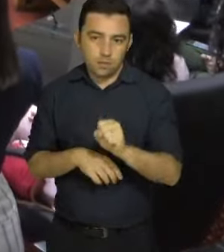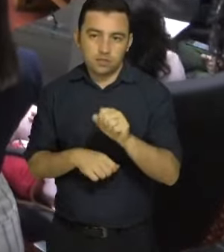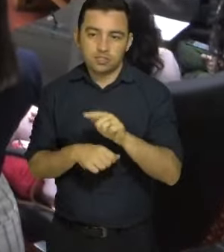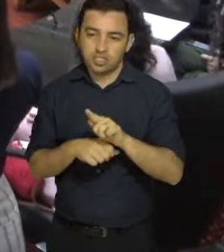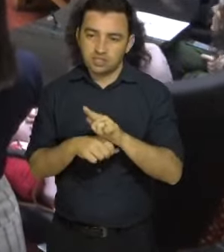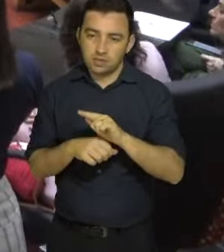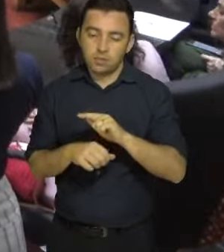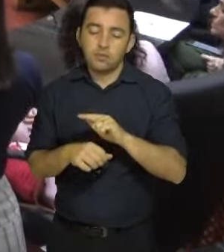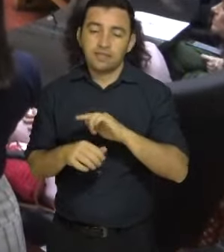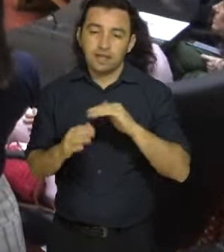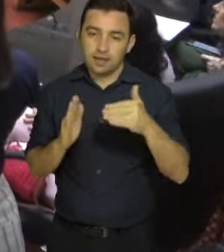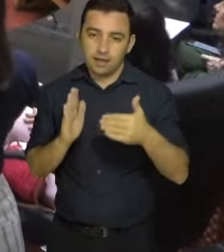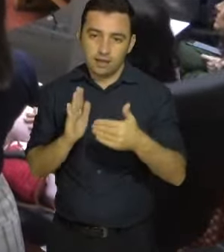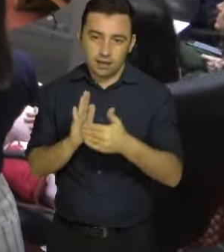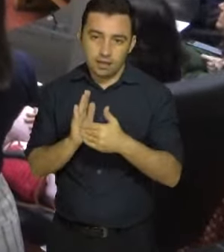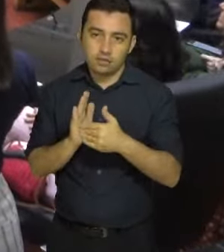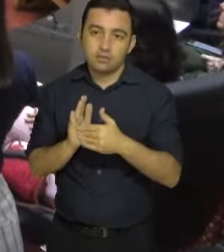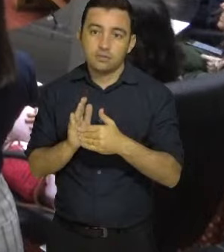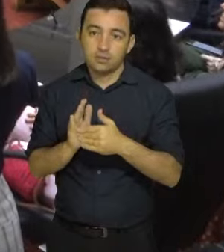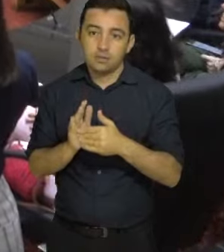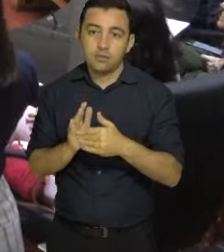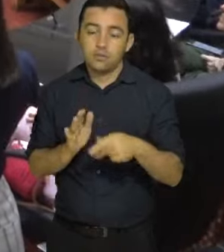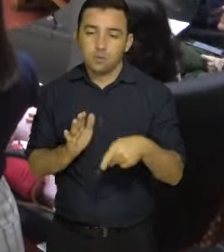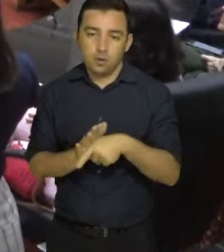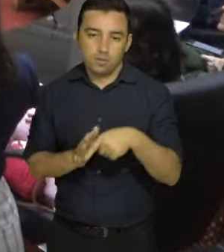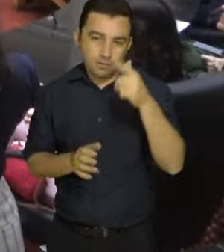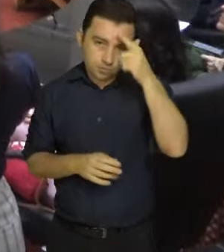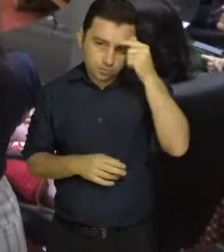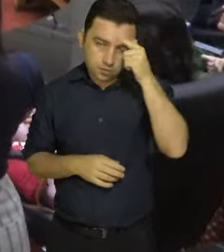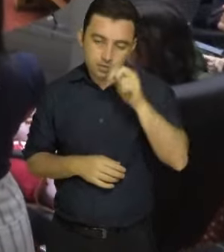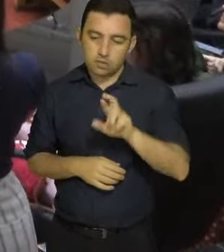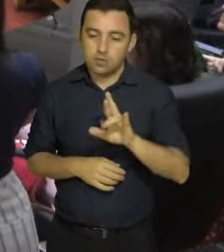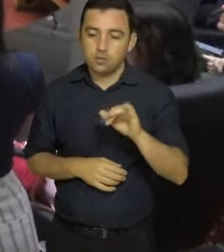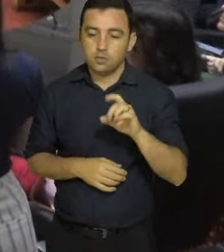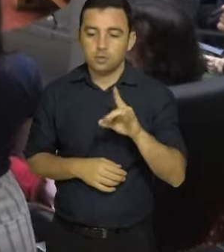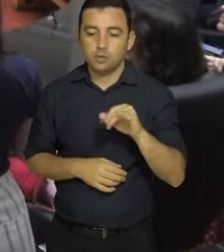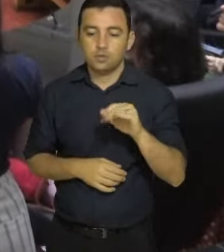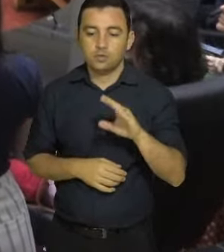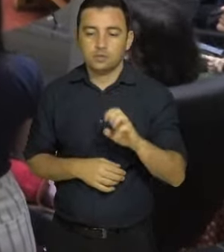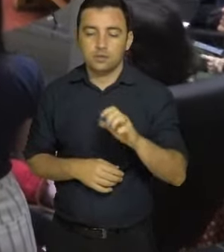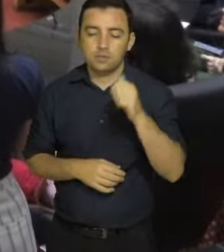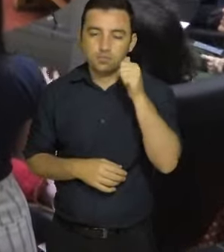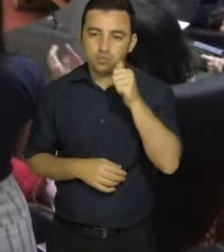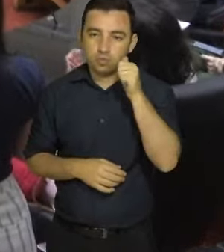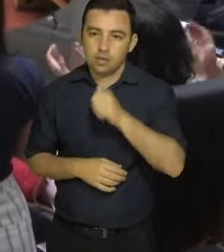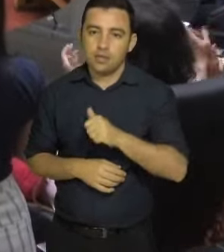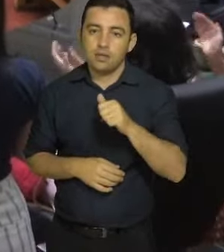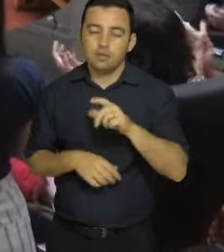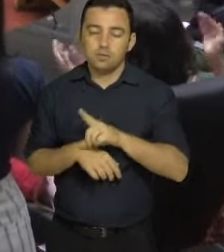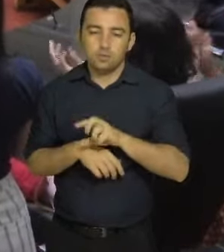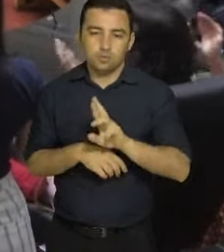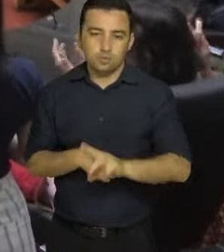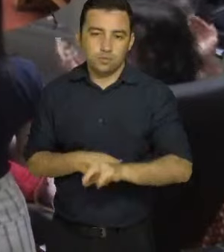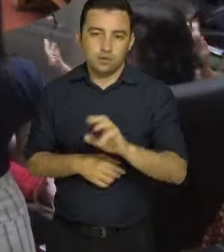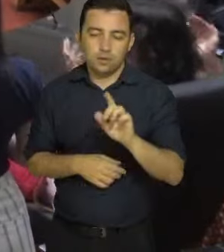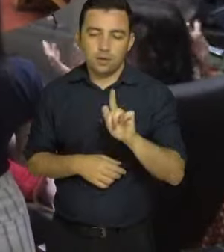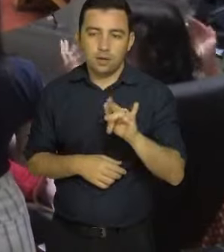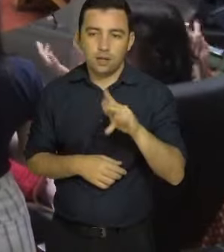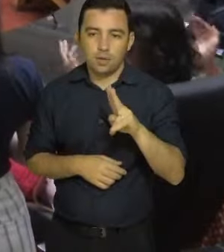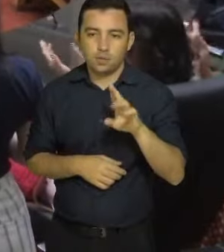Integrada do Território na Universidade Vale do Rio Doce, doutora Gláucia de Oliveira Assis.